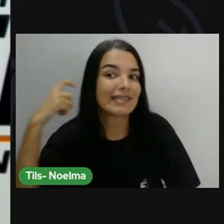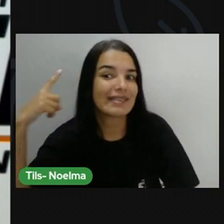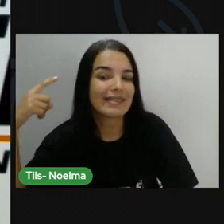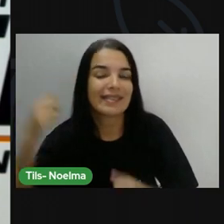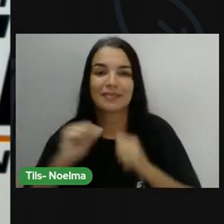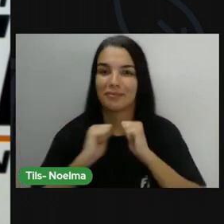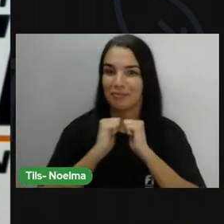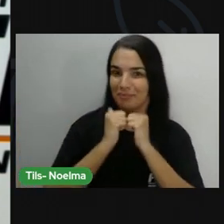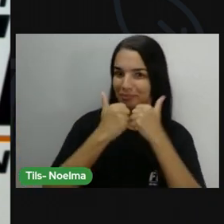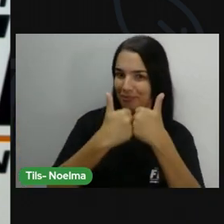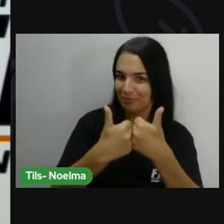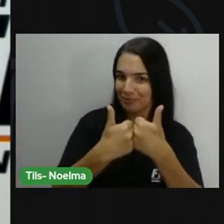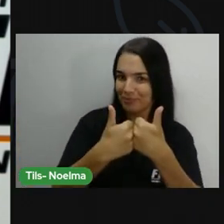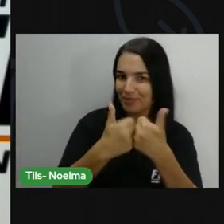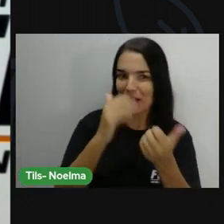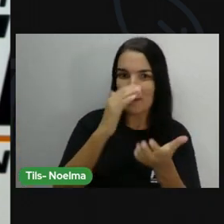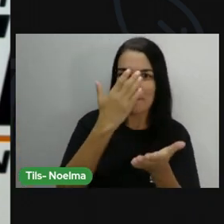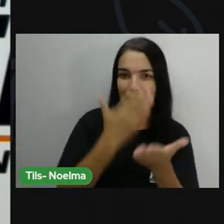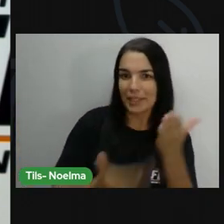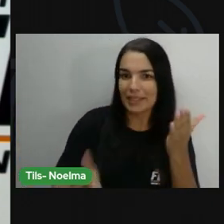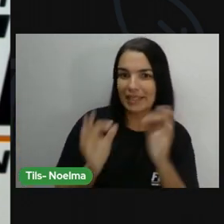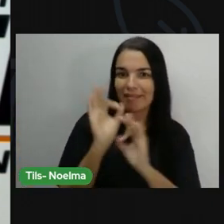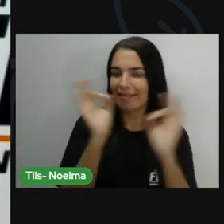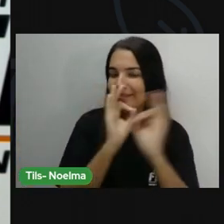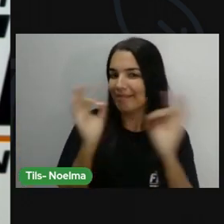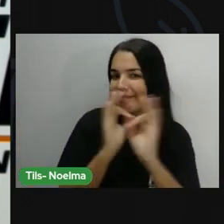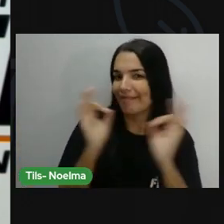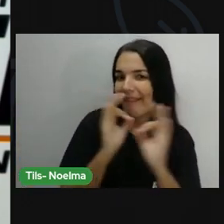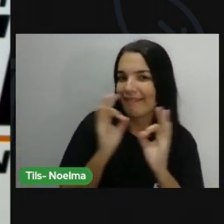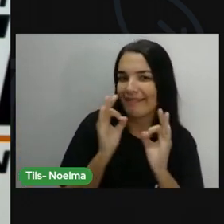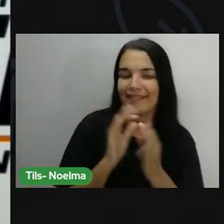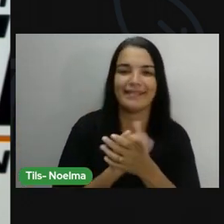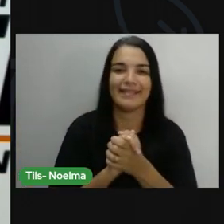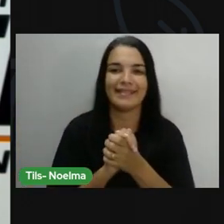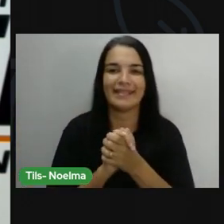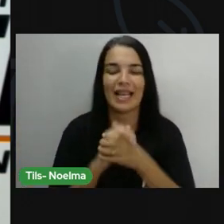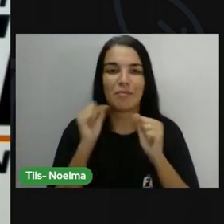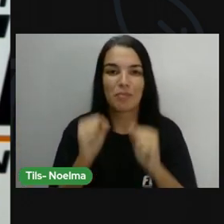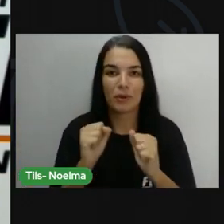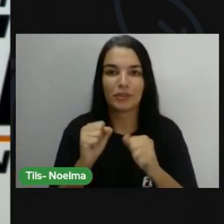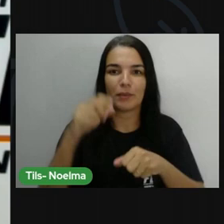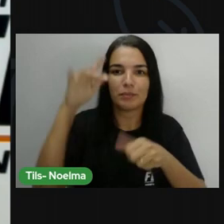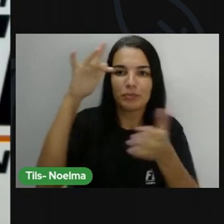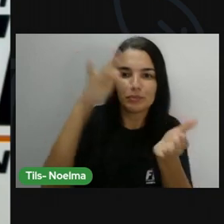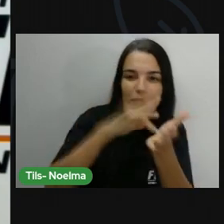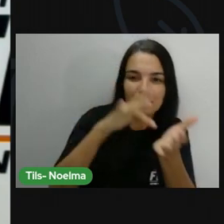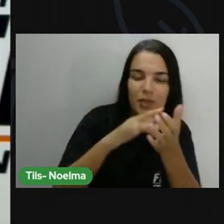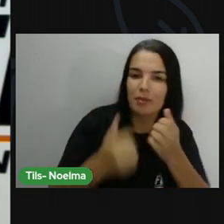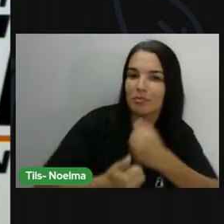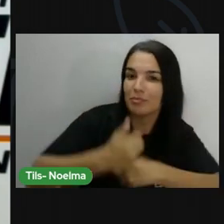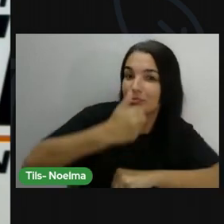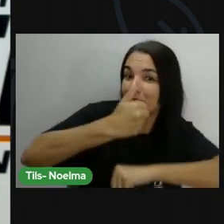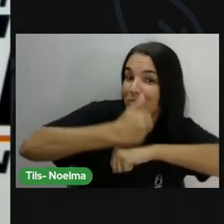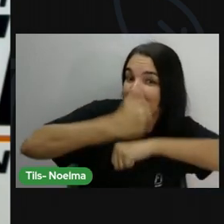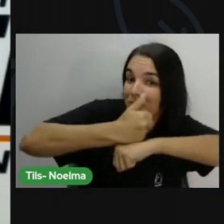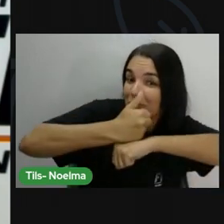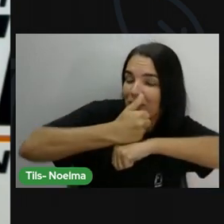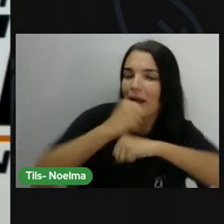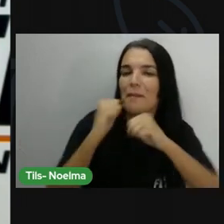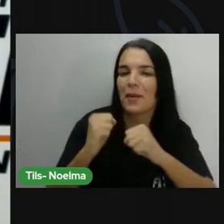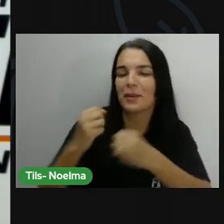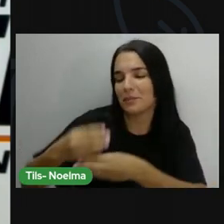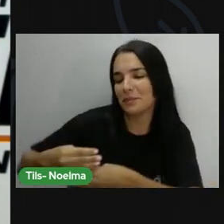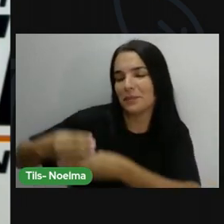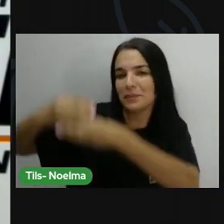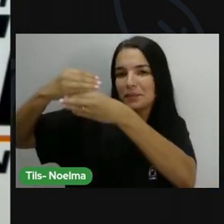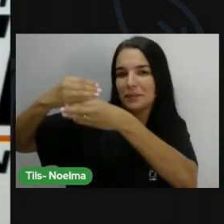ligados ao que acontece por aqui, não perder nadinha, né? Curta aí, dá seu like, deixe um